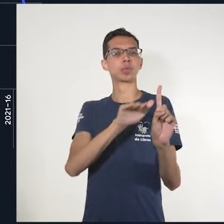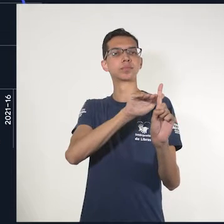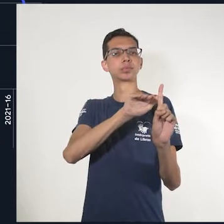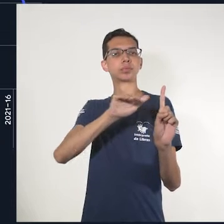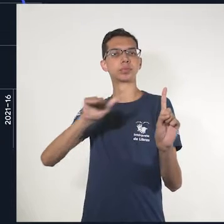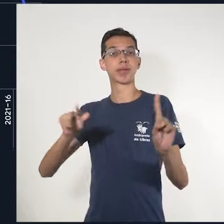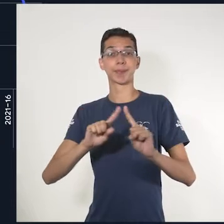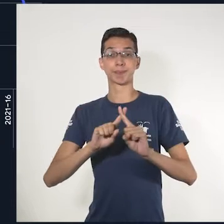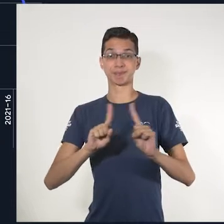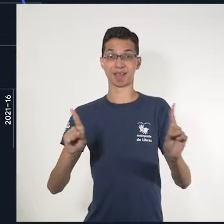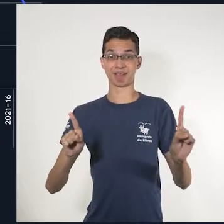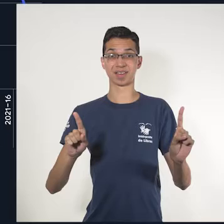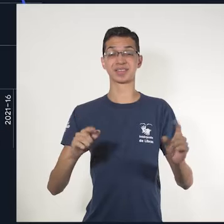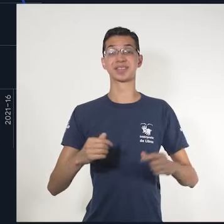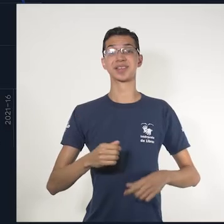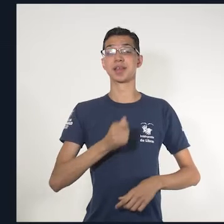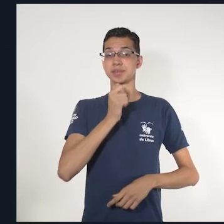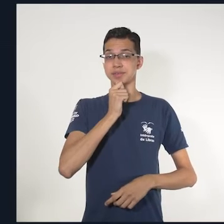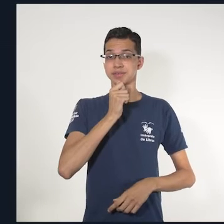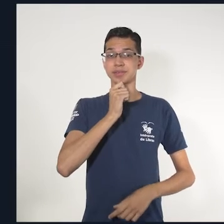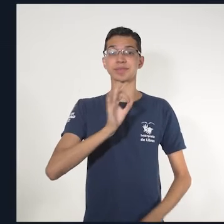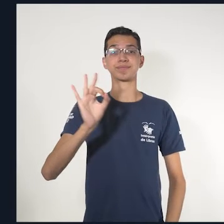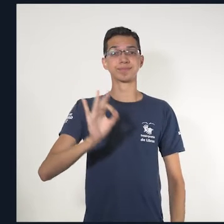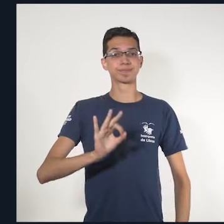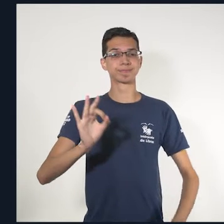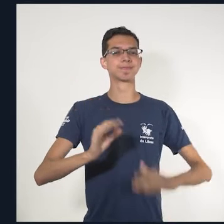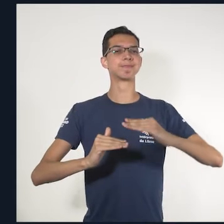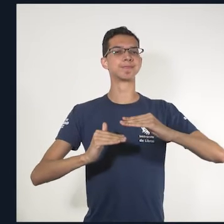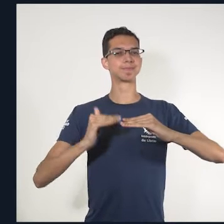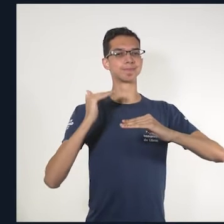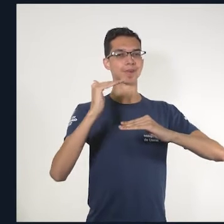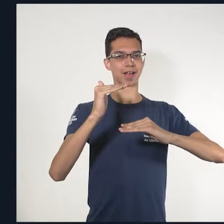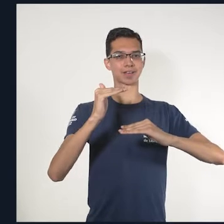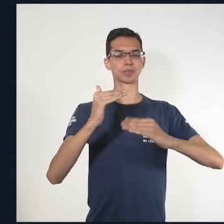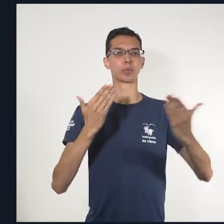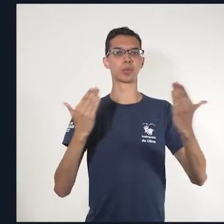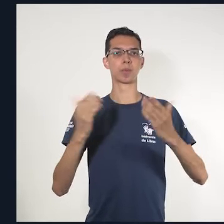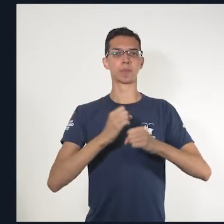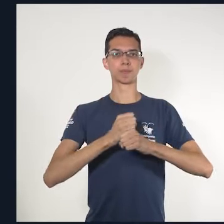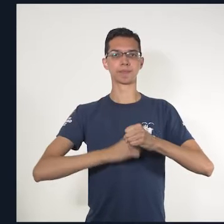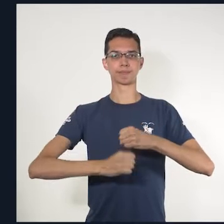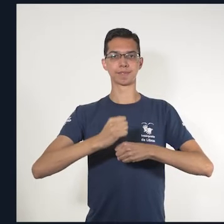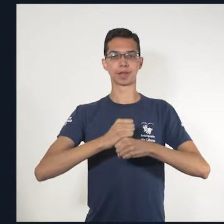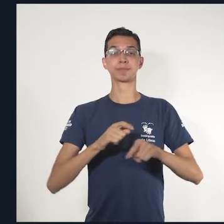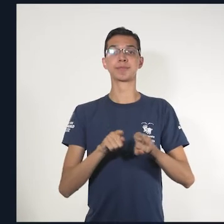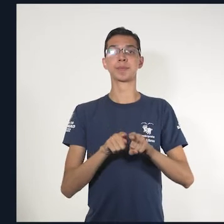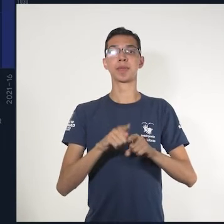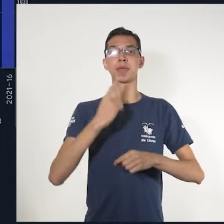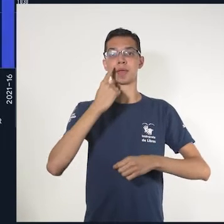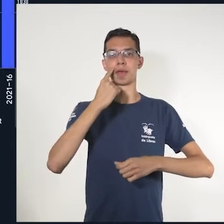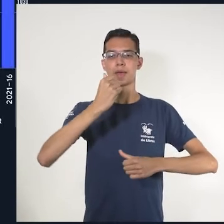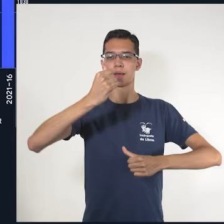2020. A análise dos casos de síndrome respiratória aguda grave.